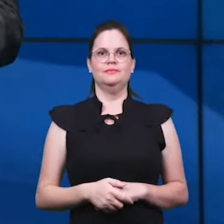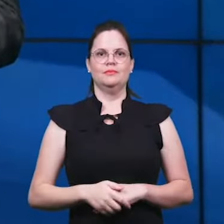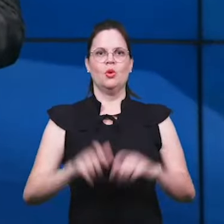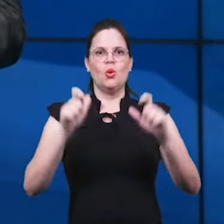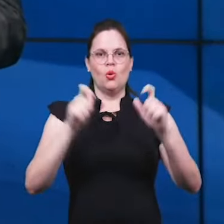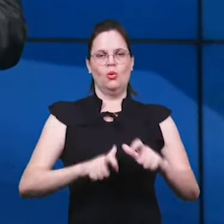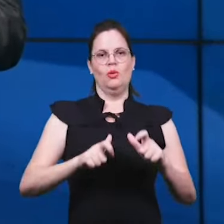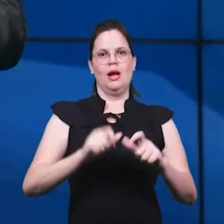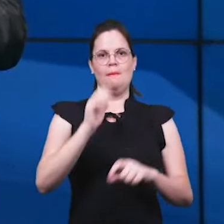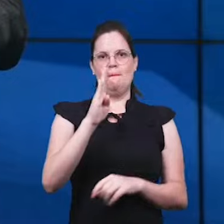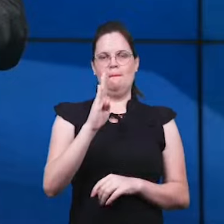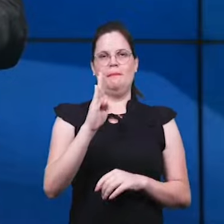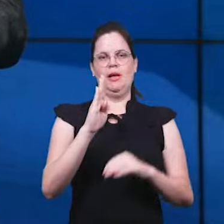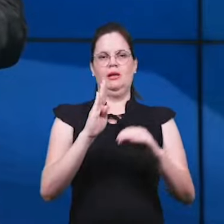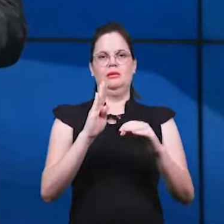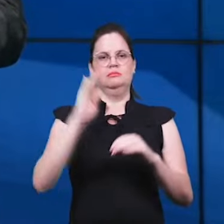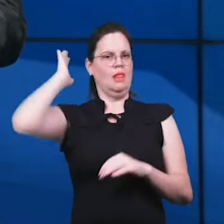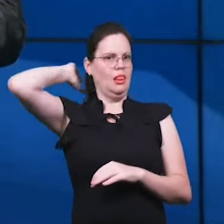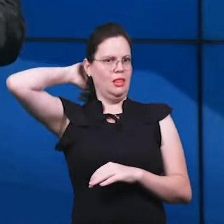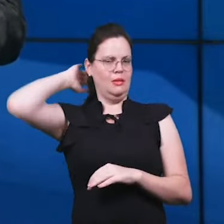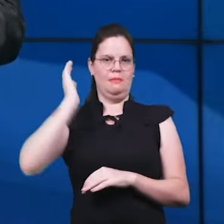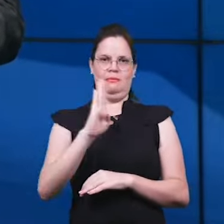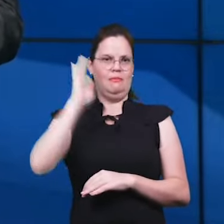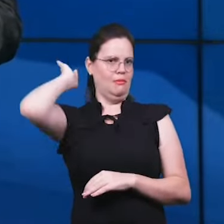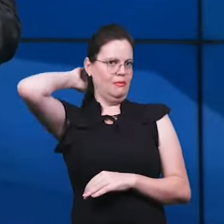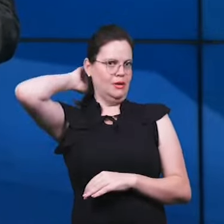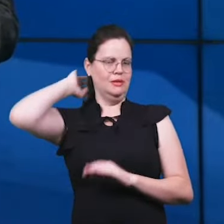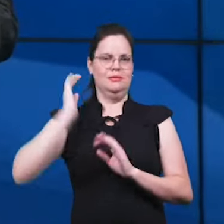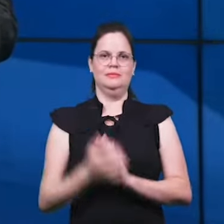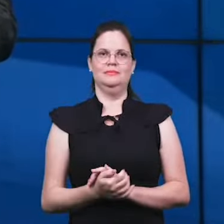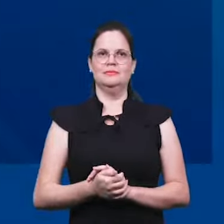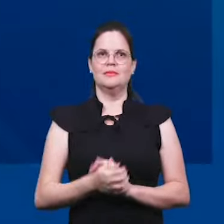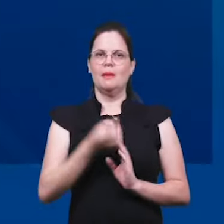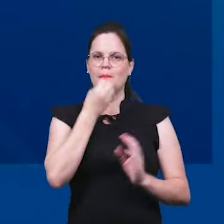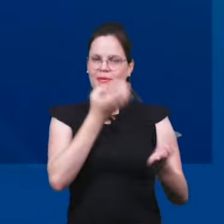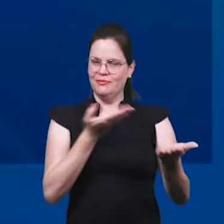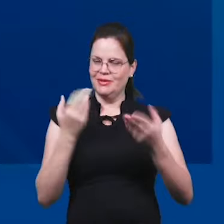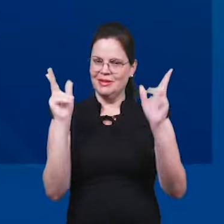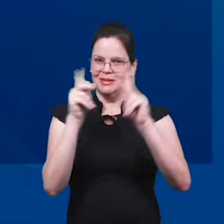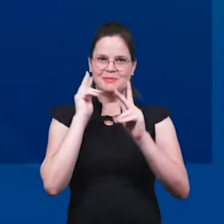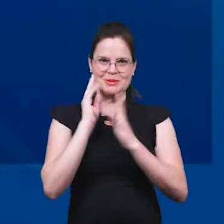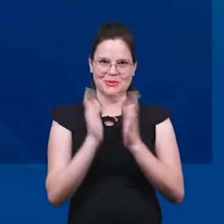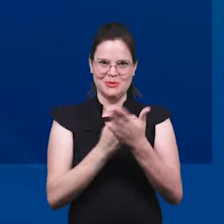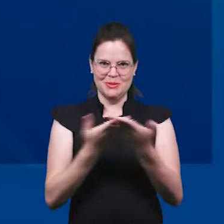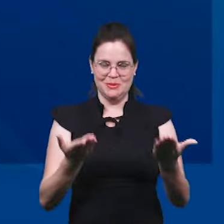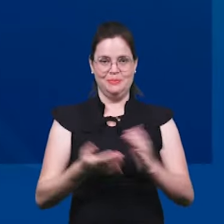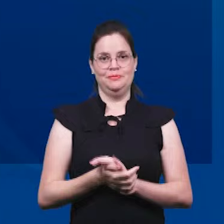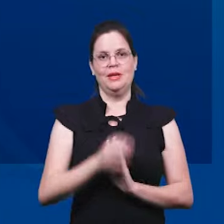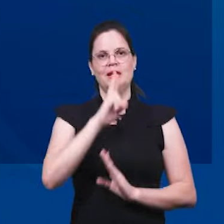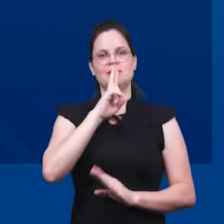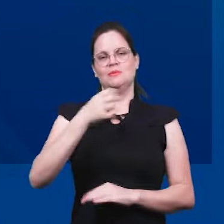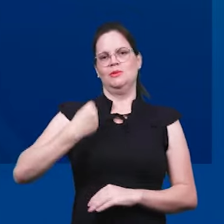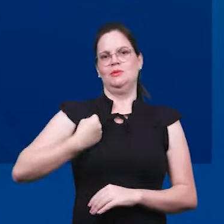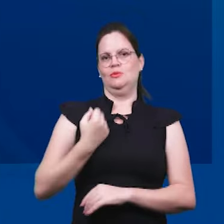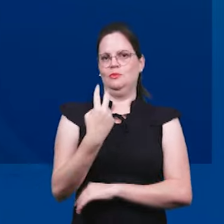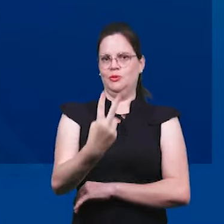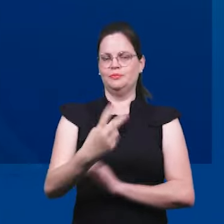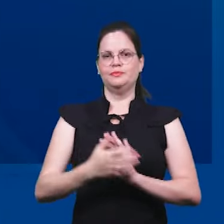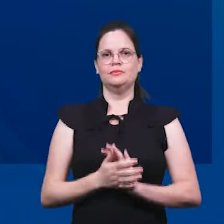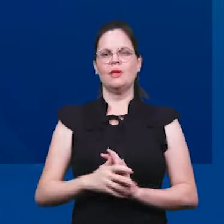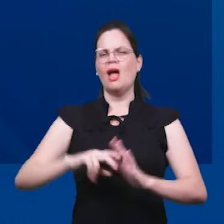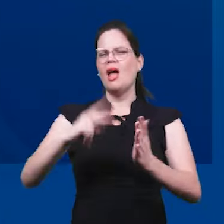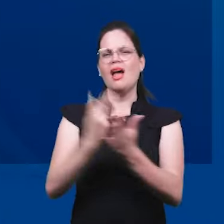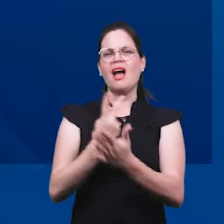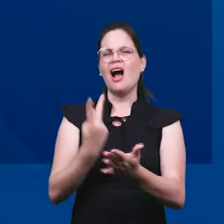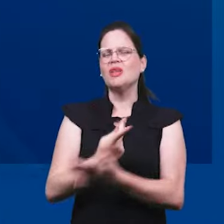cidade de Belém. Irmã Emily, seja muito bem-vinda. A paz do Senhor, irmã. Respondendo à pergunta de número 2, o maior erro